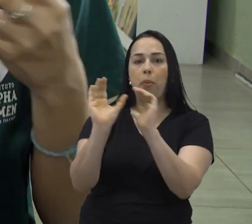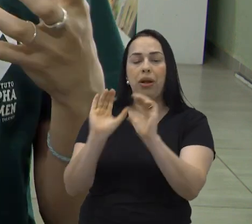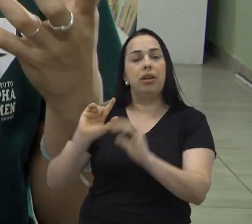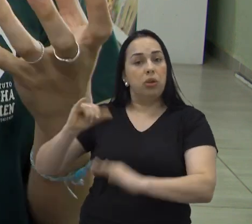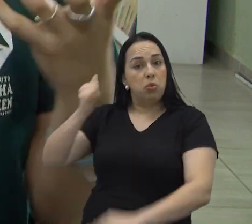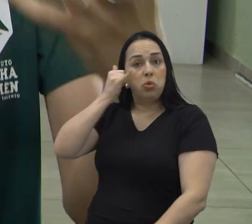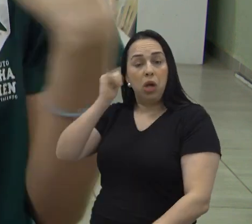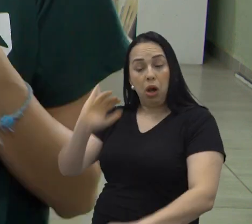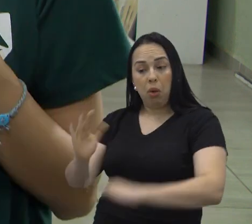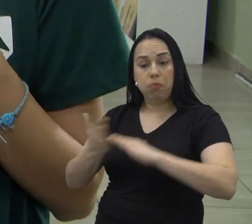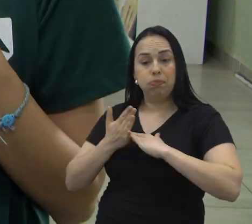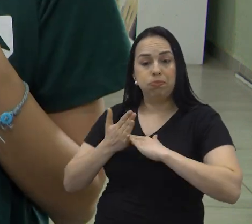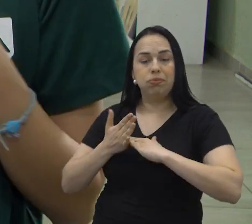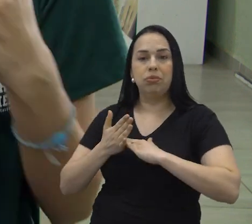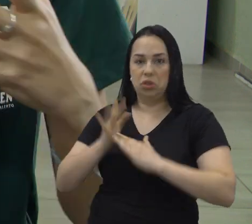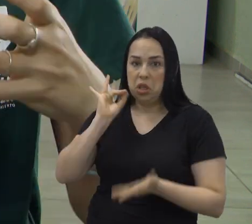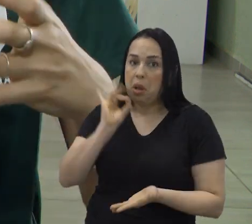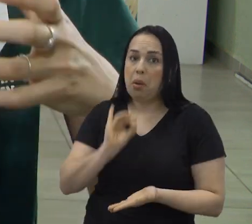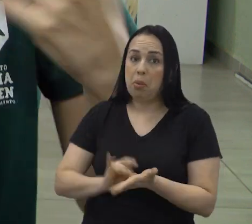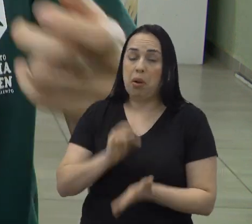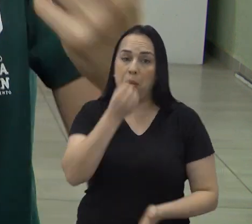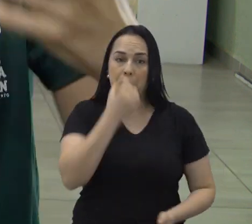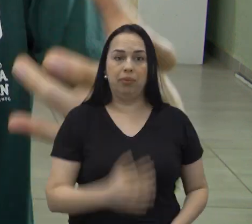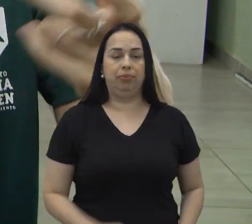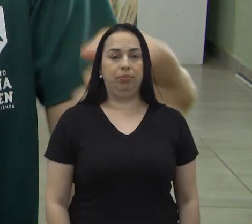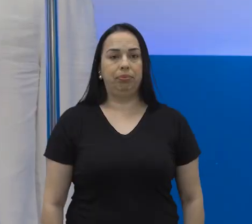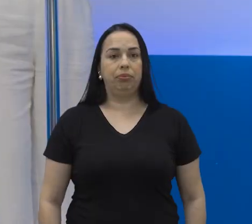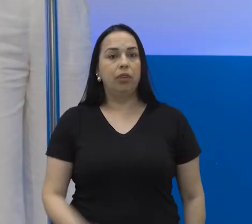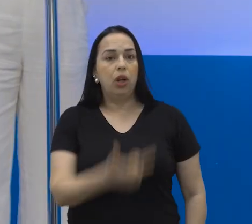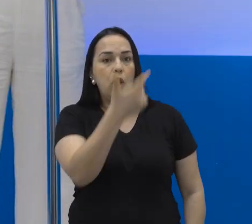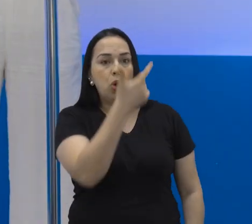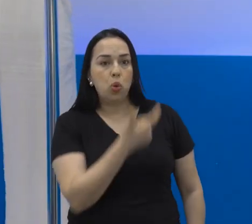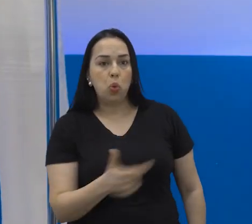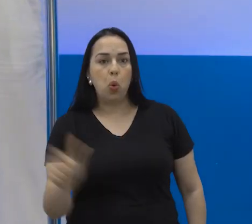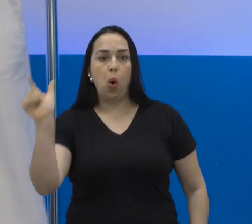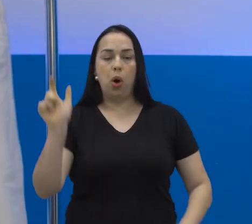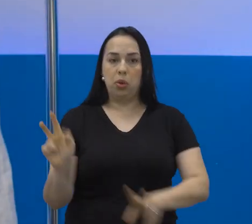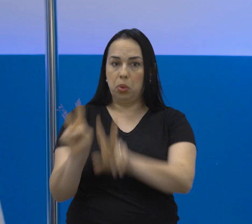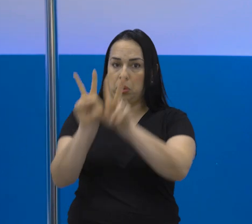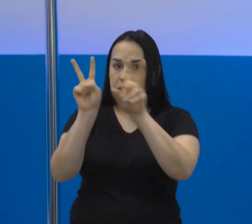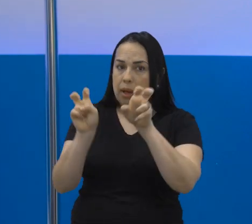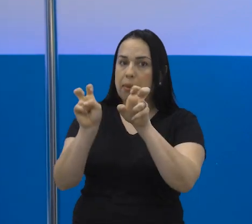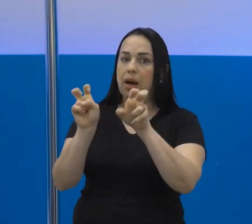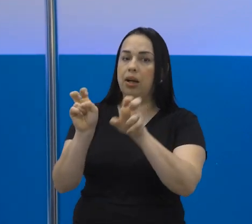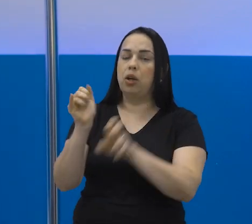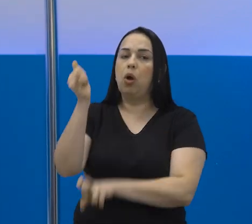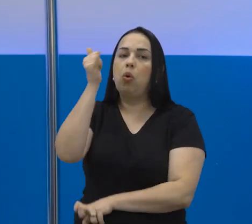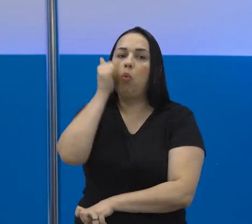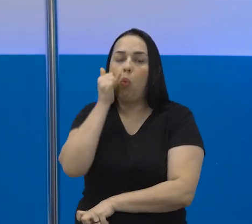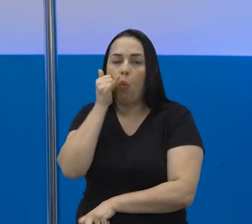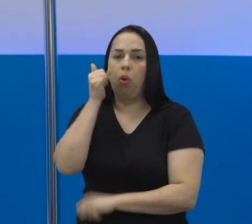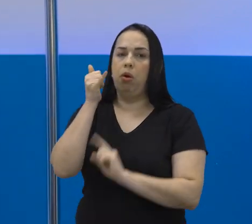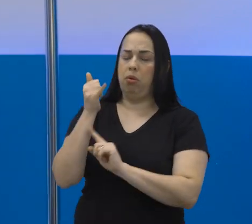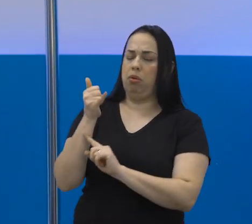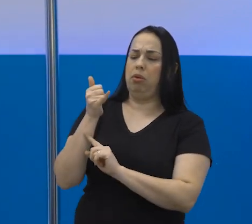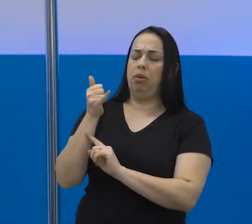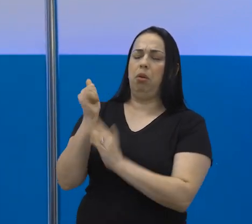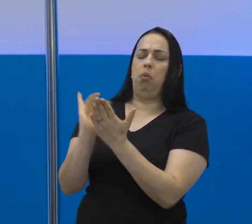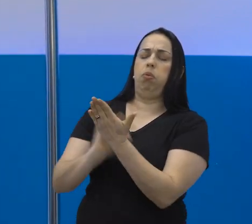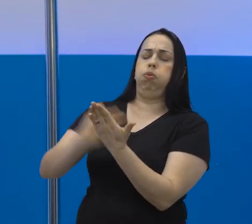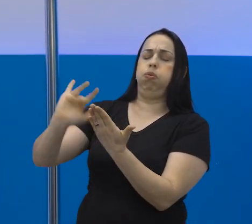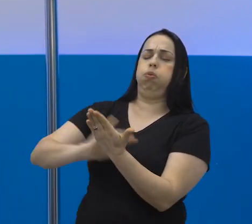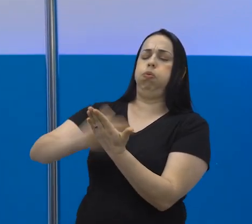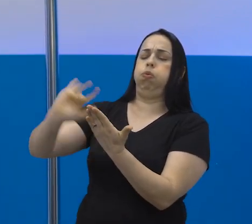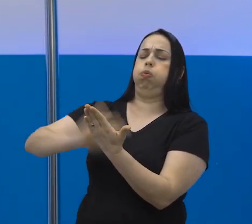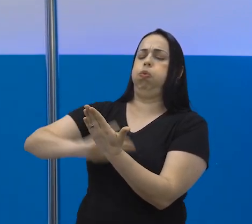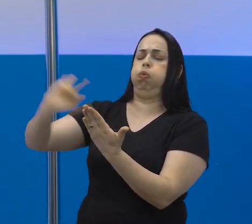comunicação que o celular traz para você e é muito, muito eficaz. E um outro questionamento em relação ao uso do celular é o quanto